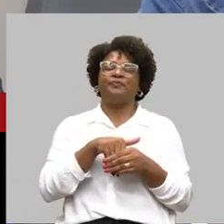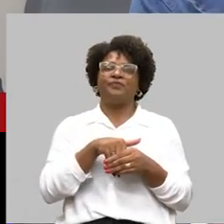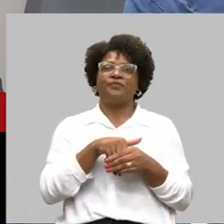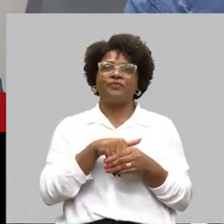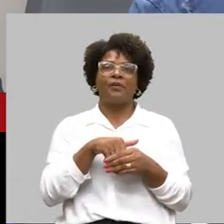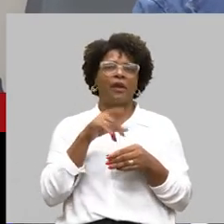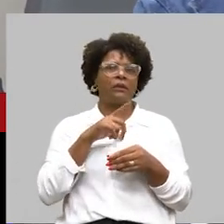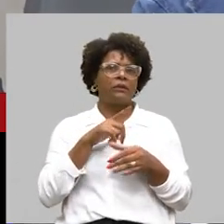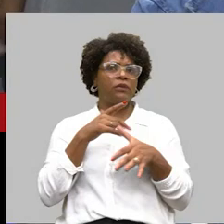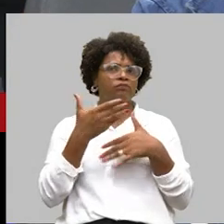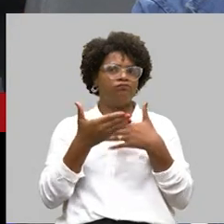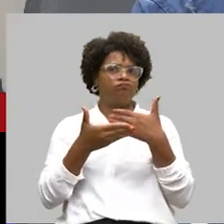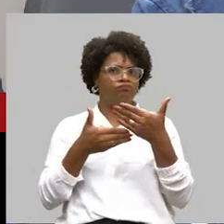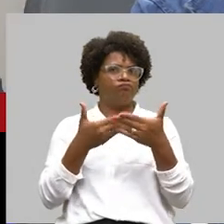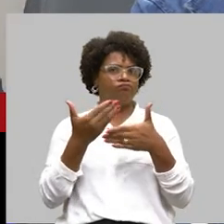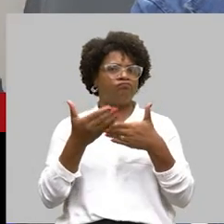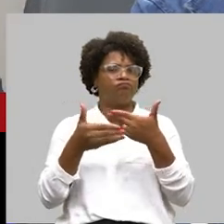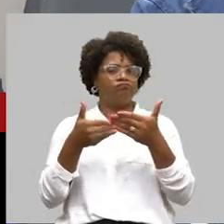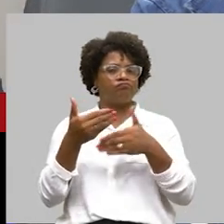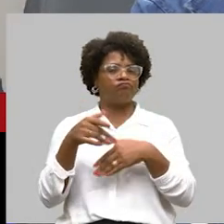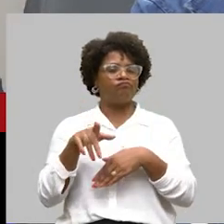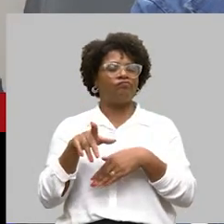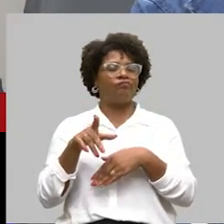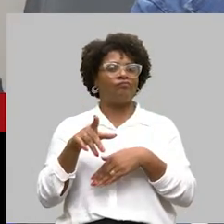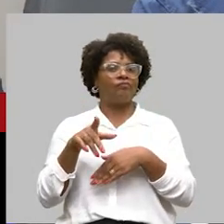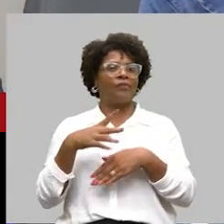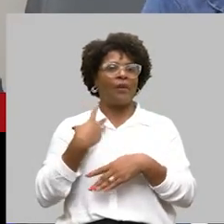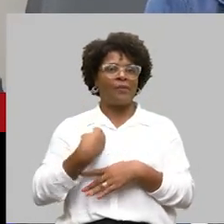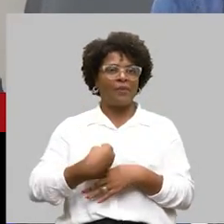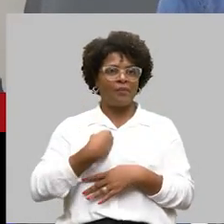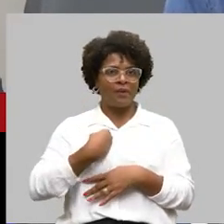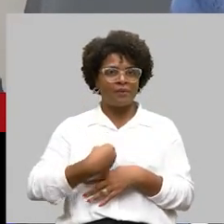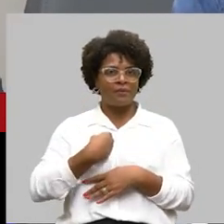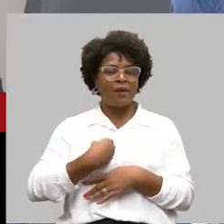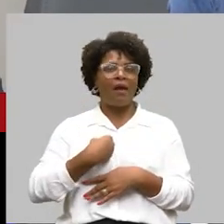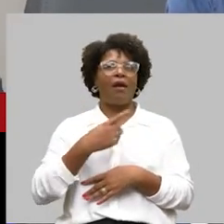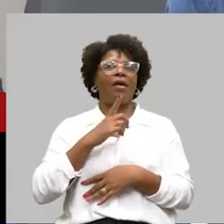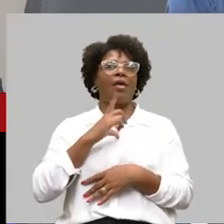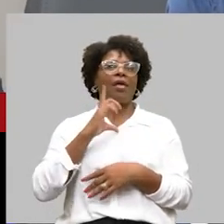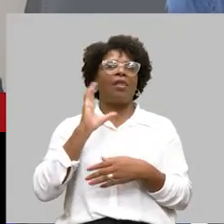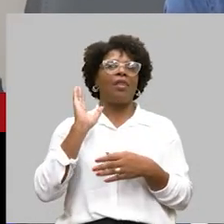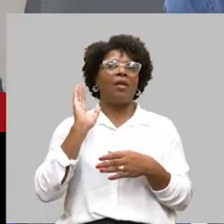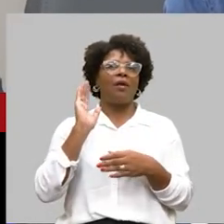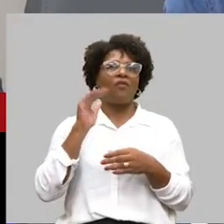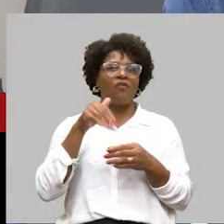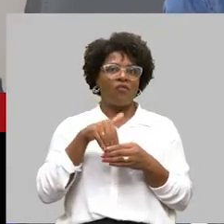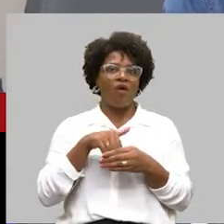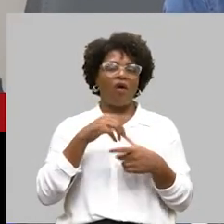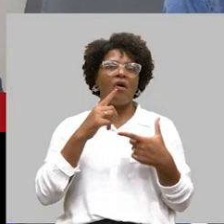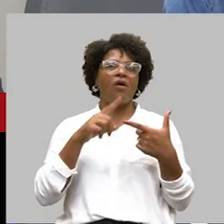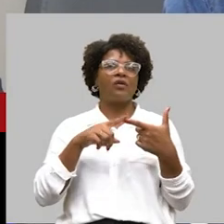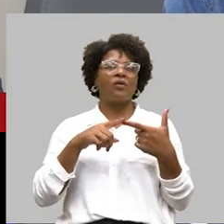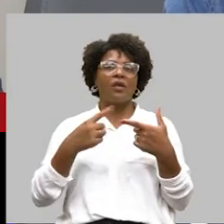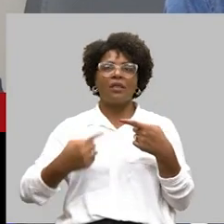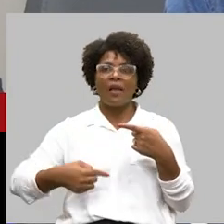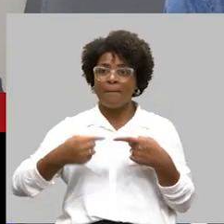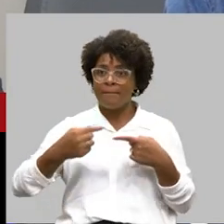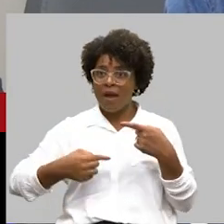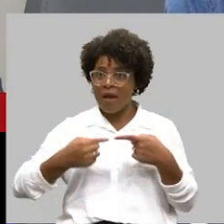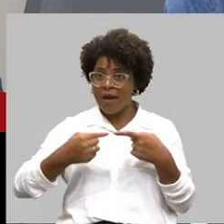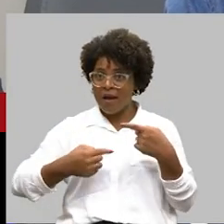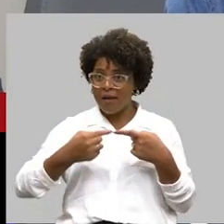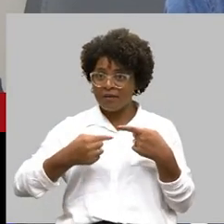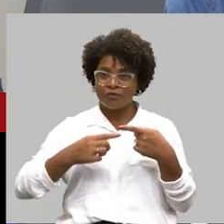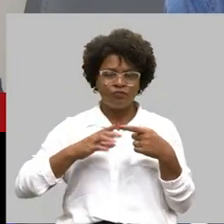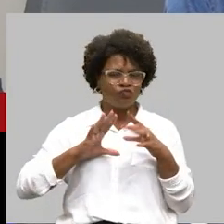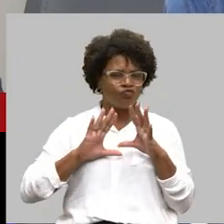o processo ali pra gente poder participar tem os V tem o tem debates então foi tudo